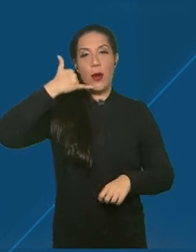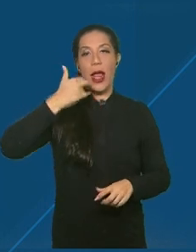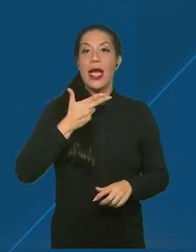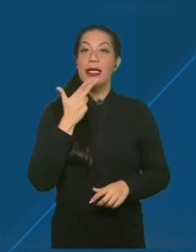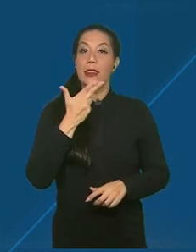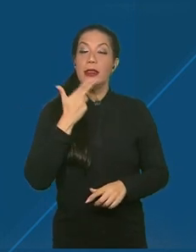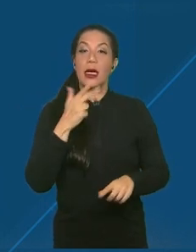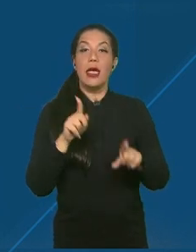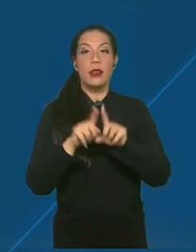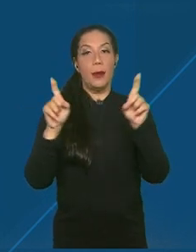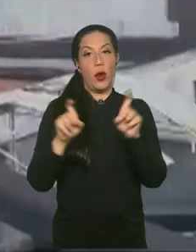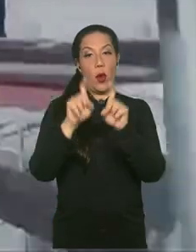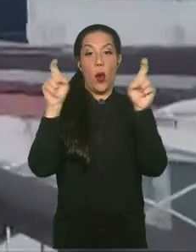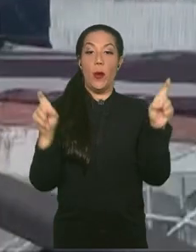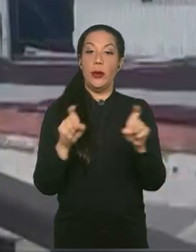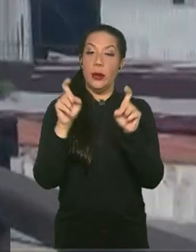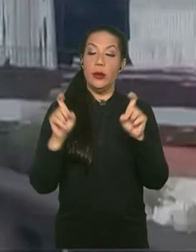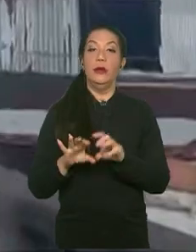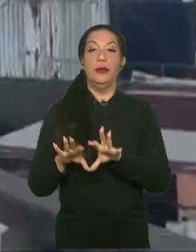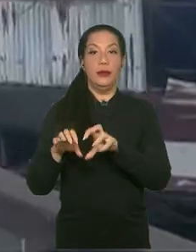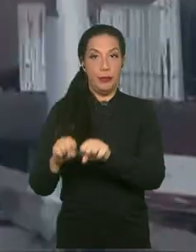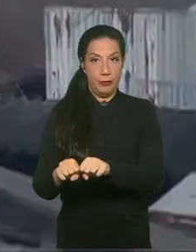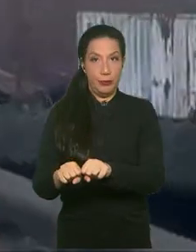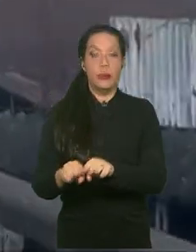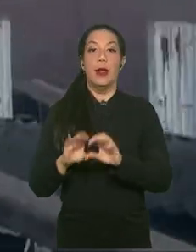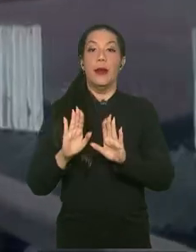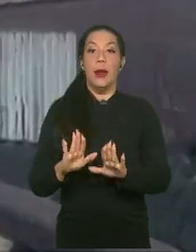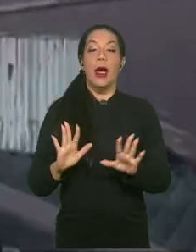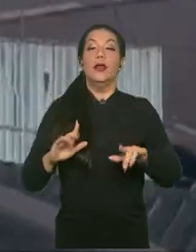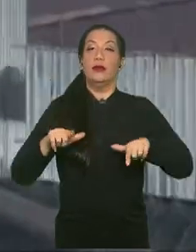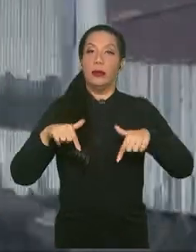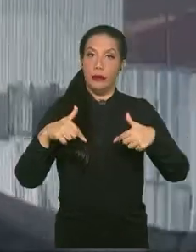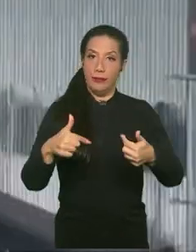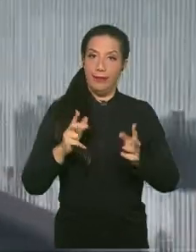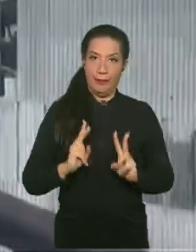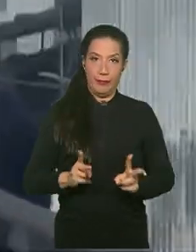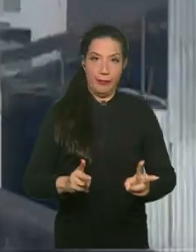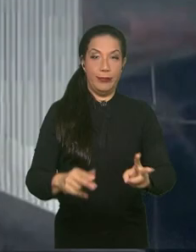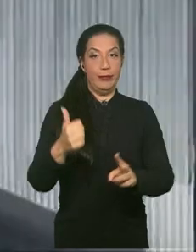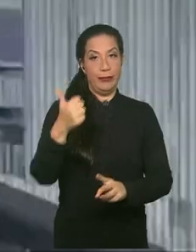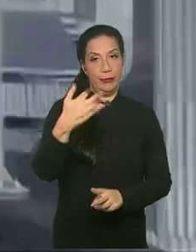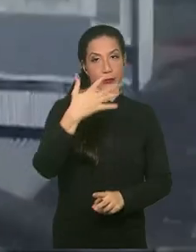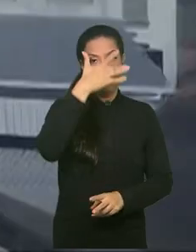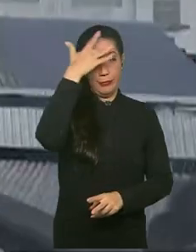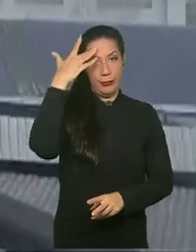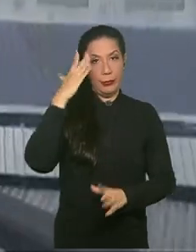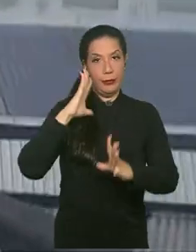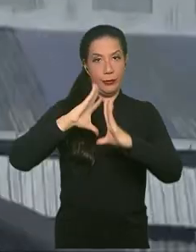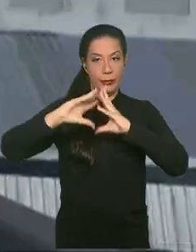cigarros e computadores foram apreendidos a operação continua 14 pessoas estão foragidas